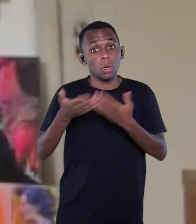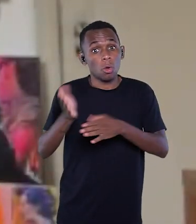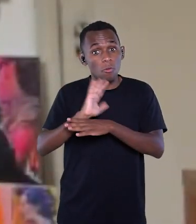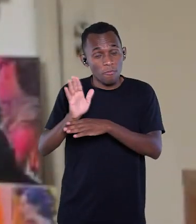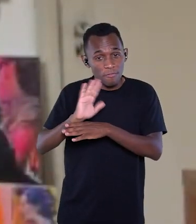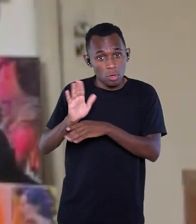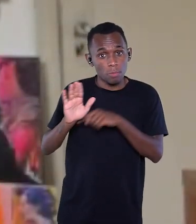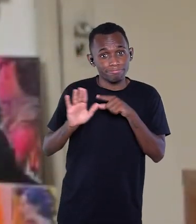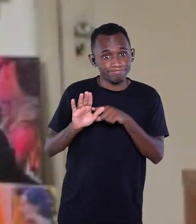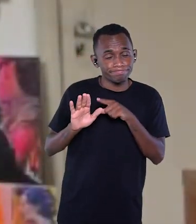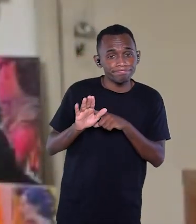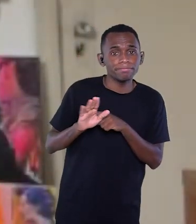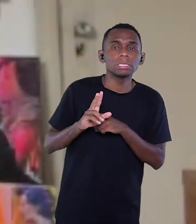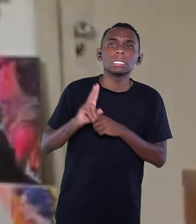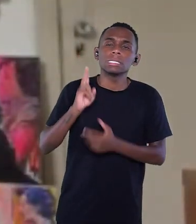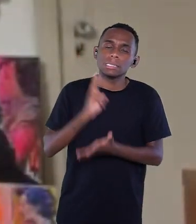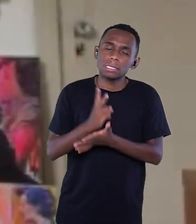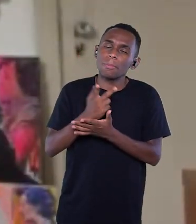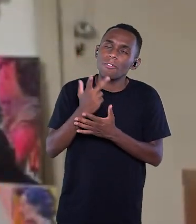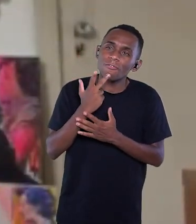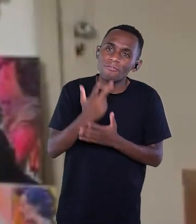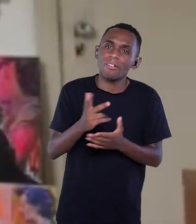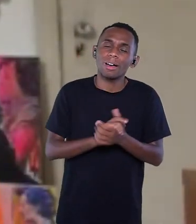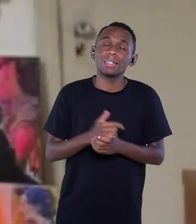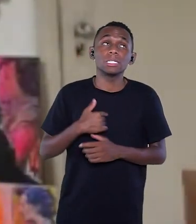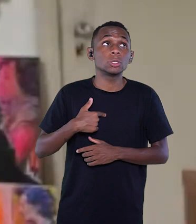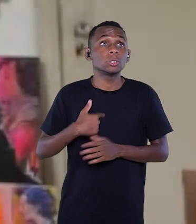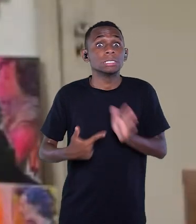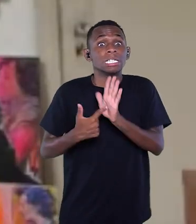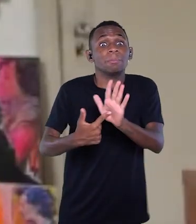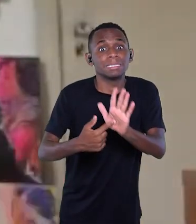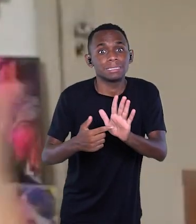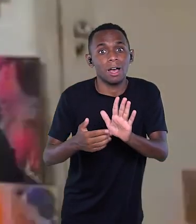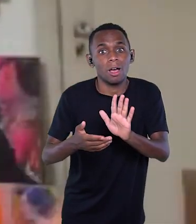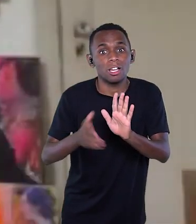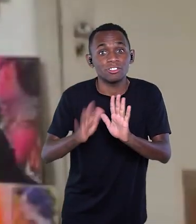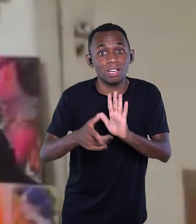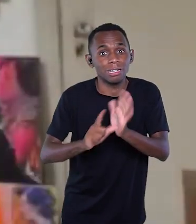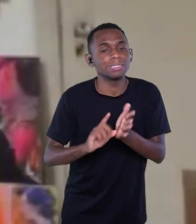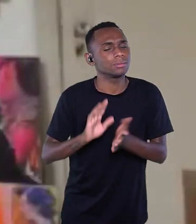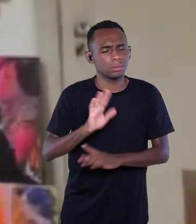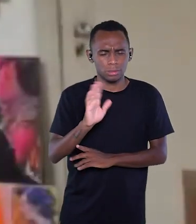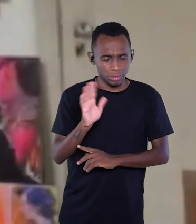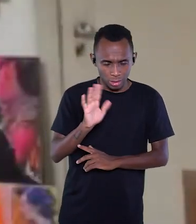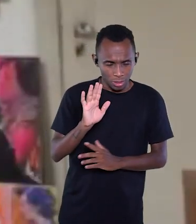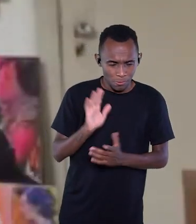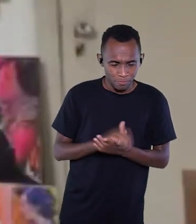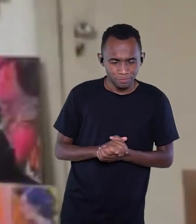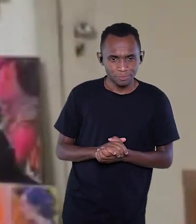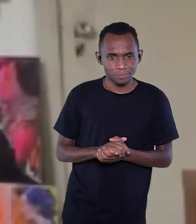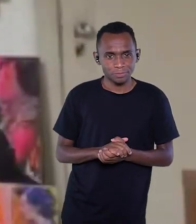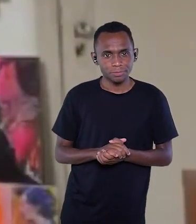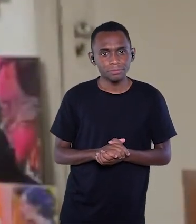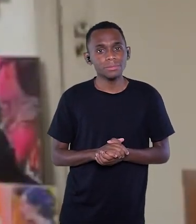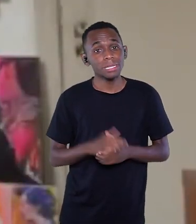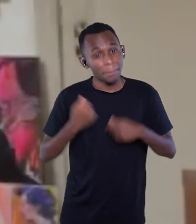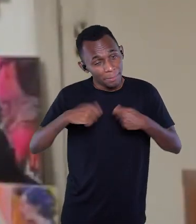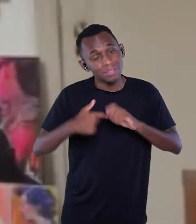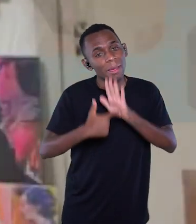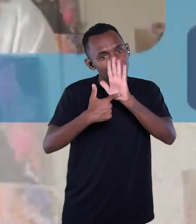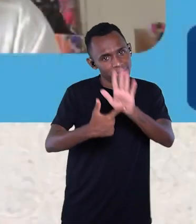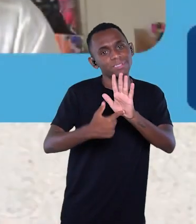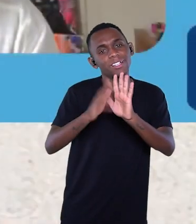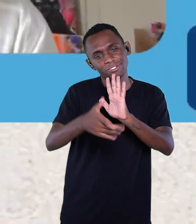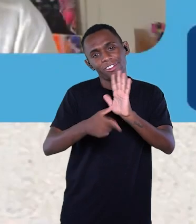é um filme que, sempre que eu falo dele, eu fico assim, gente, vou dar spoiler, mas assim, é um filme antigo. Tem que dar